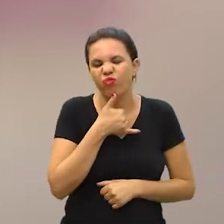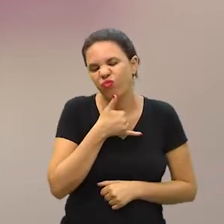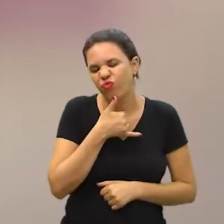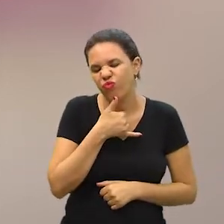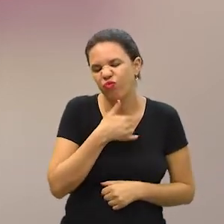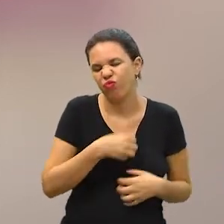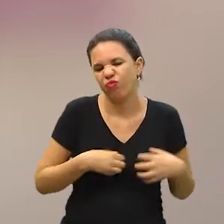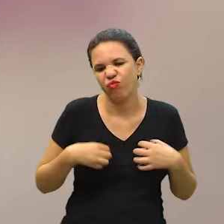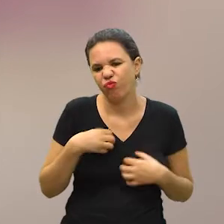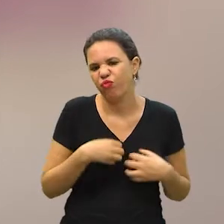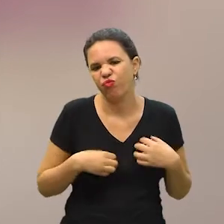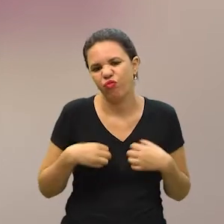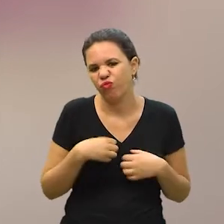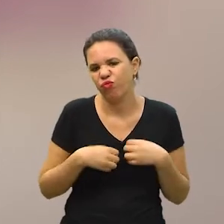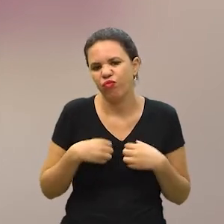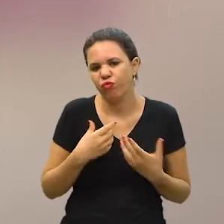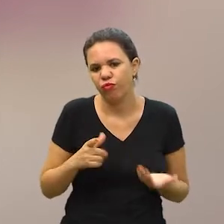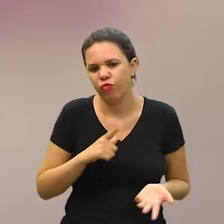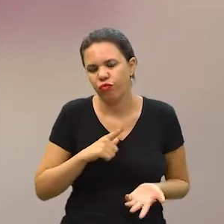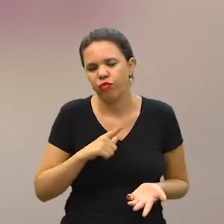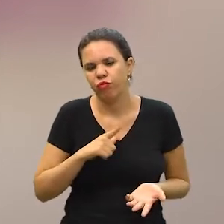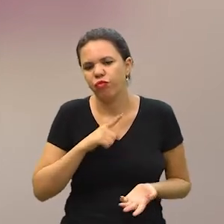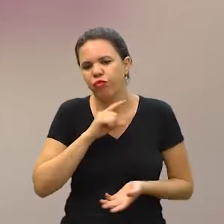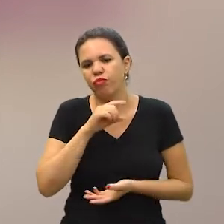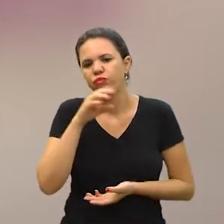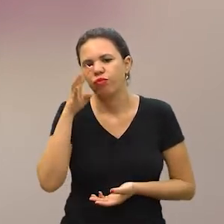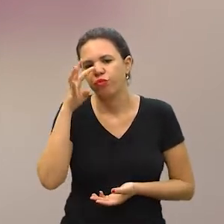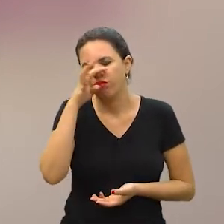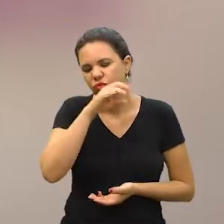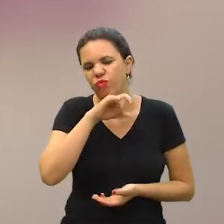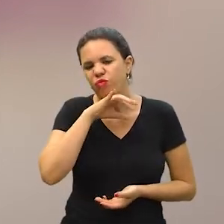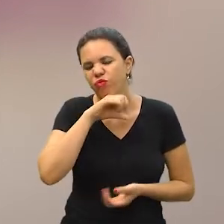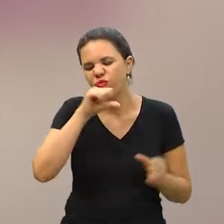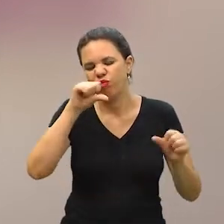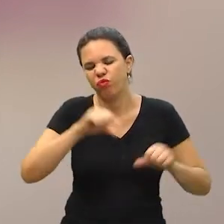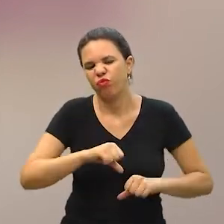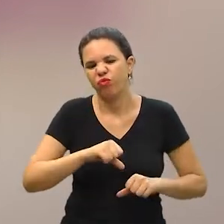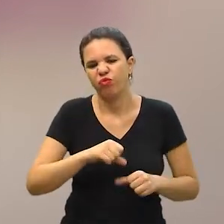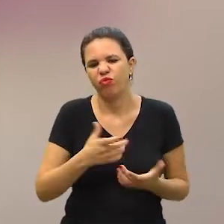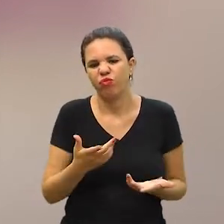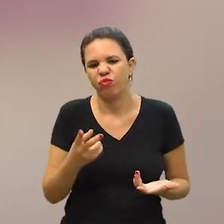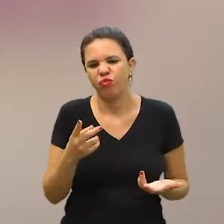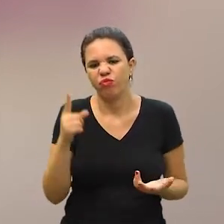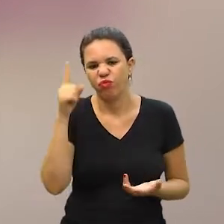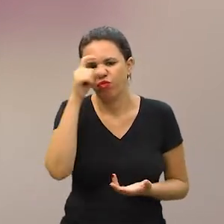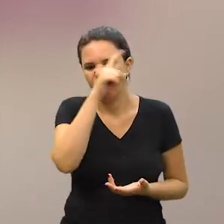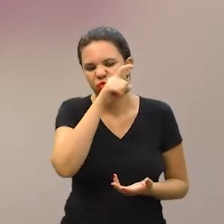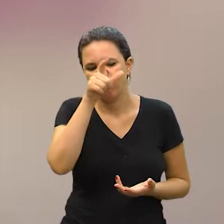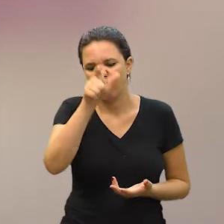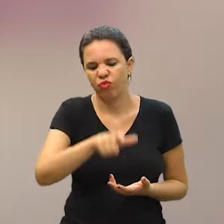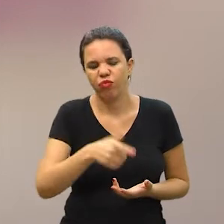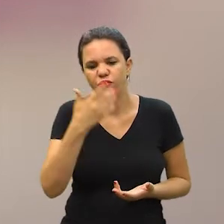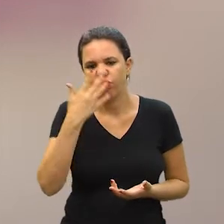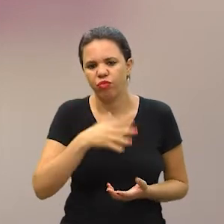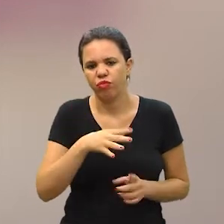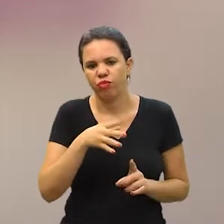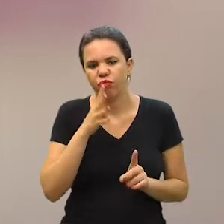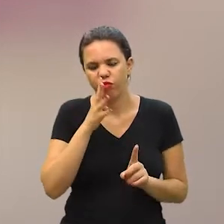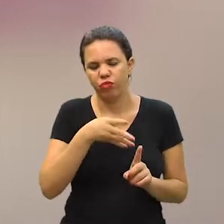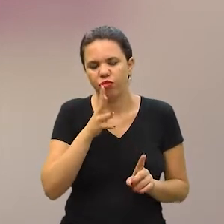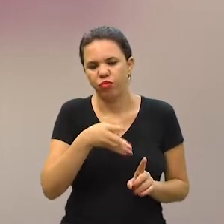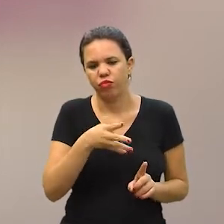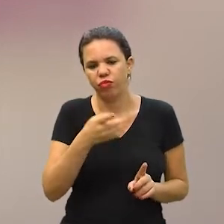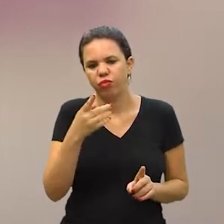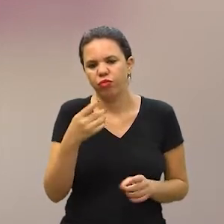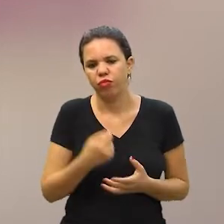criança que, assim, ela é tida, né, como a mal criada, como a mal educada, como a desobediente, e muitas vezes é uma